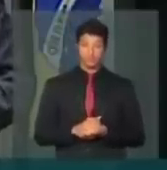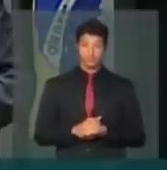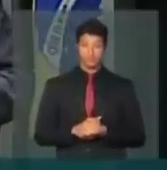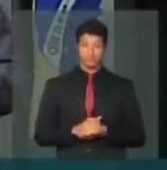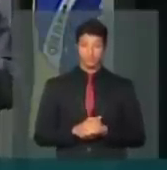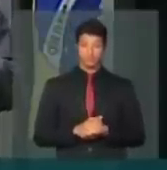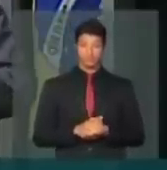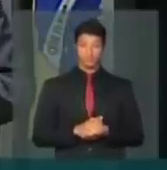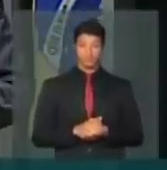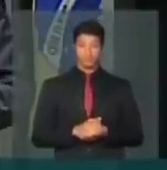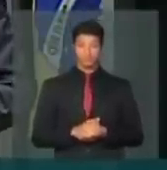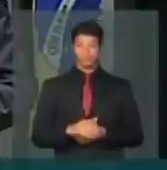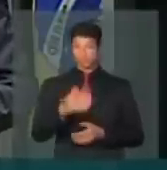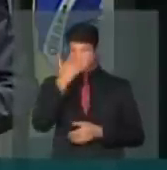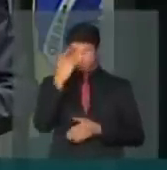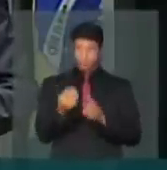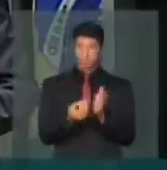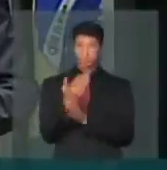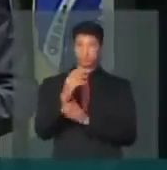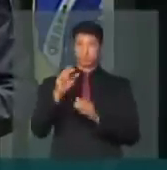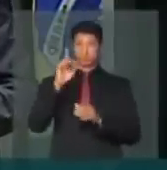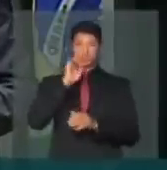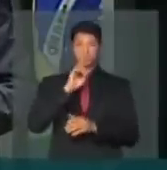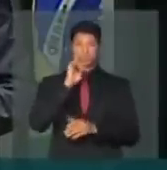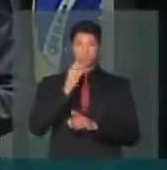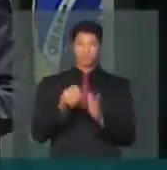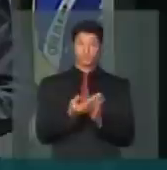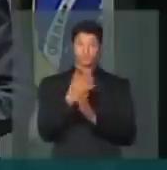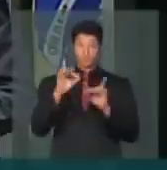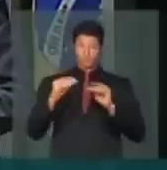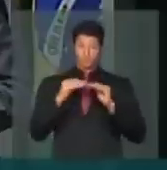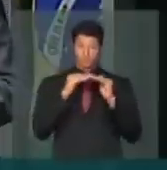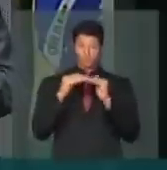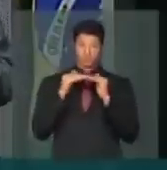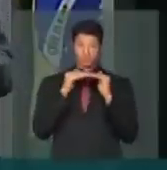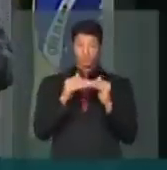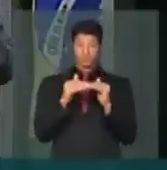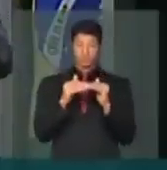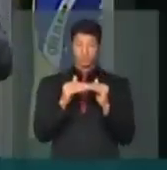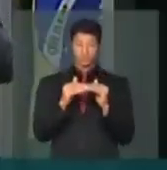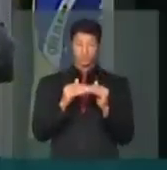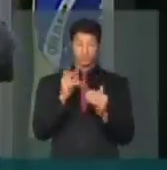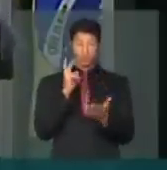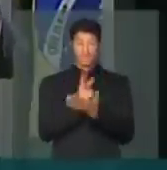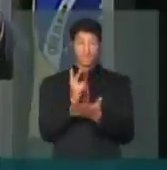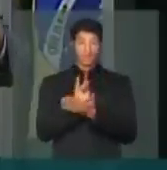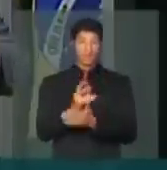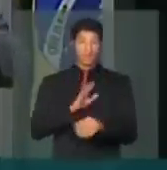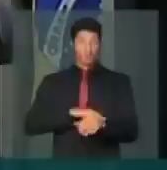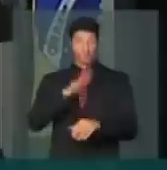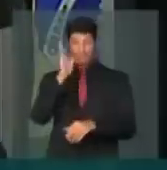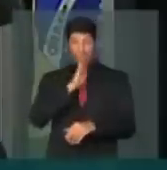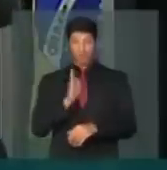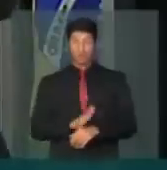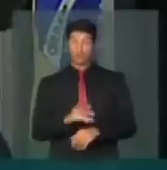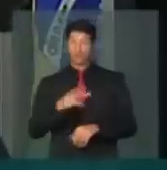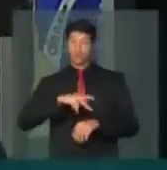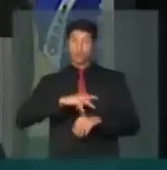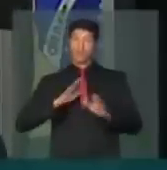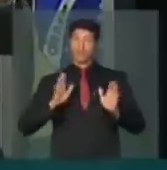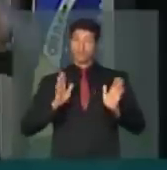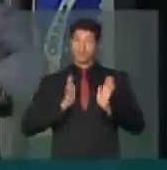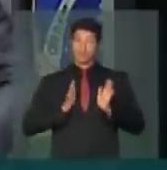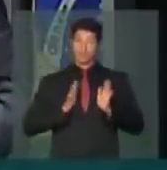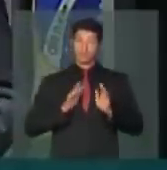fundadores dos Estados Unidos, que edificaram uma democracia, que ao mesmo tempo do Brasil, um país rico